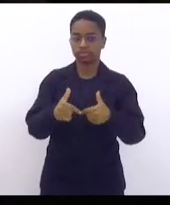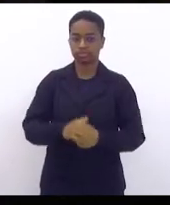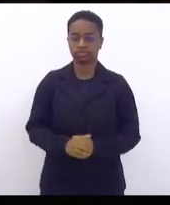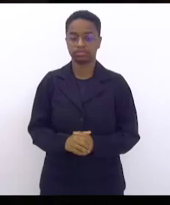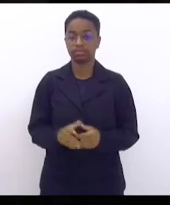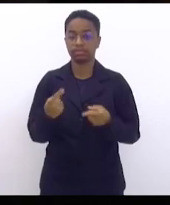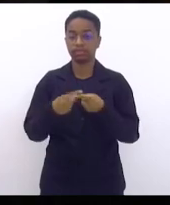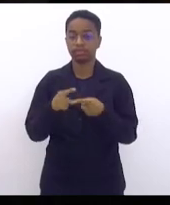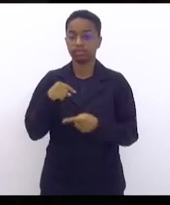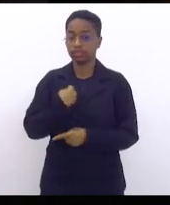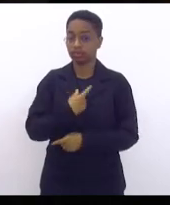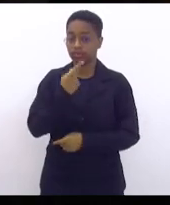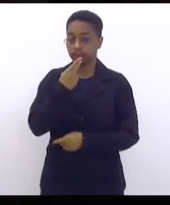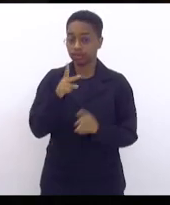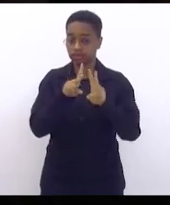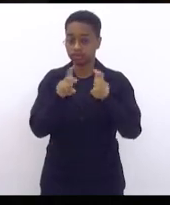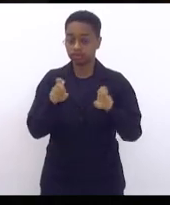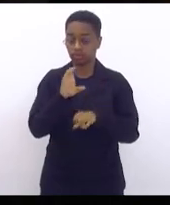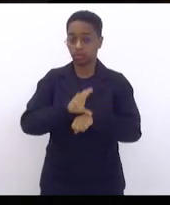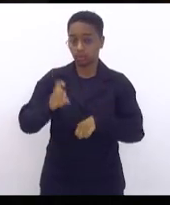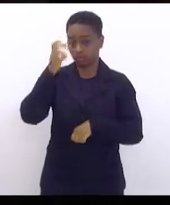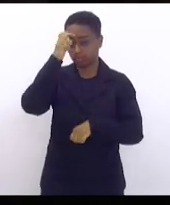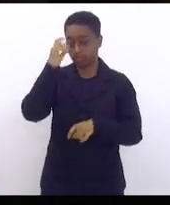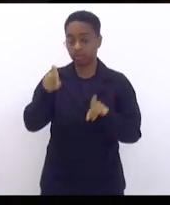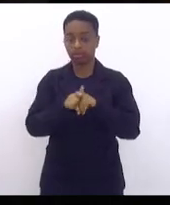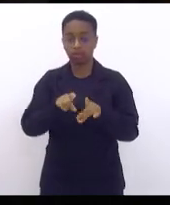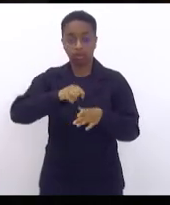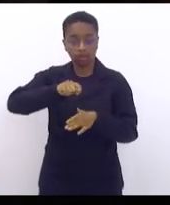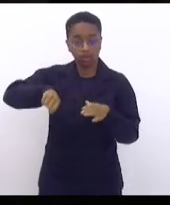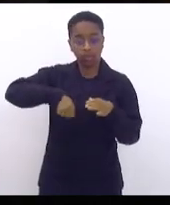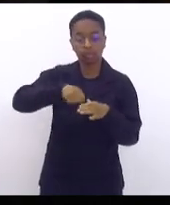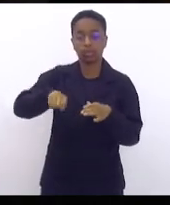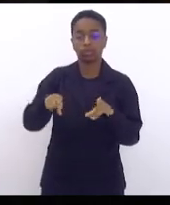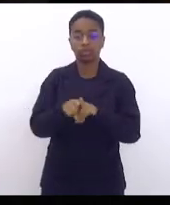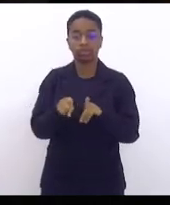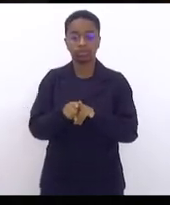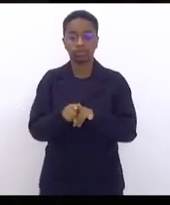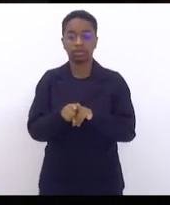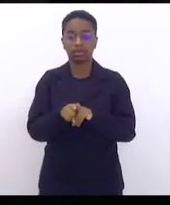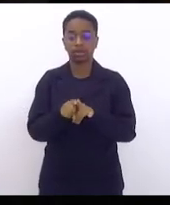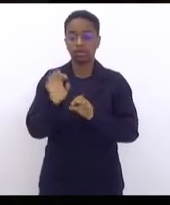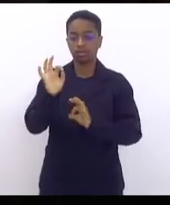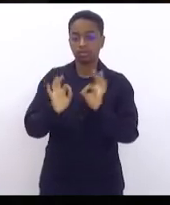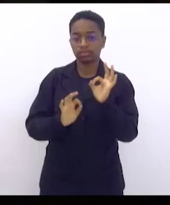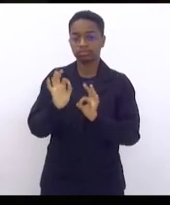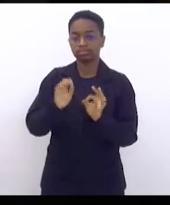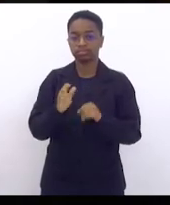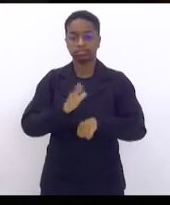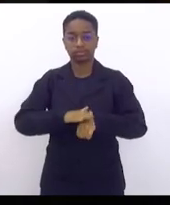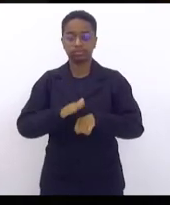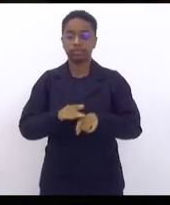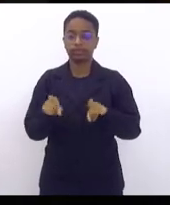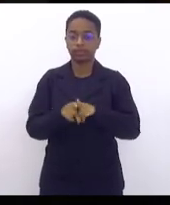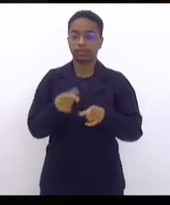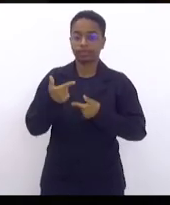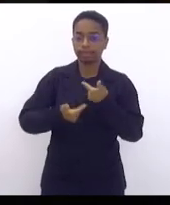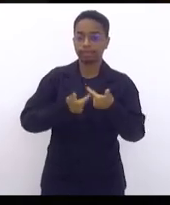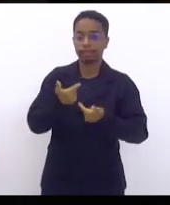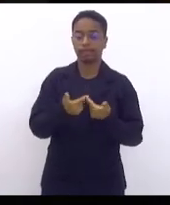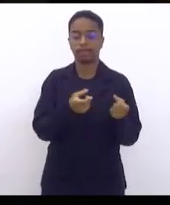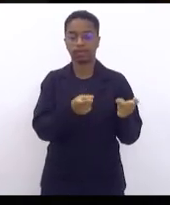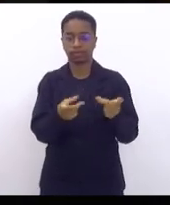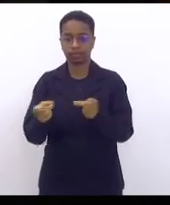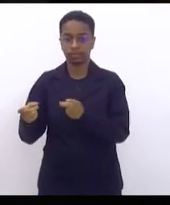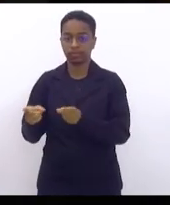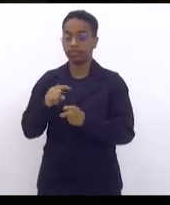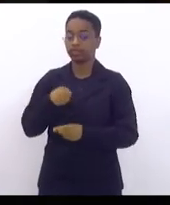está falando de cultura, de gastronomia, de autogestão, de emprego, de comércio,